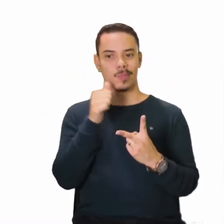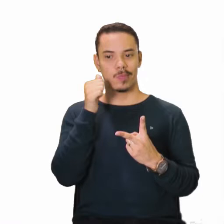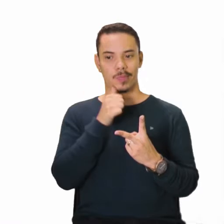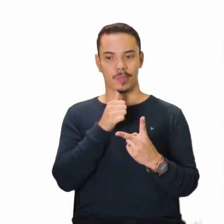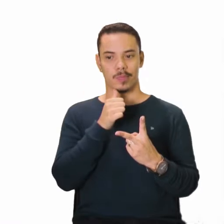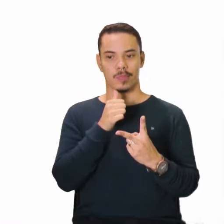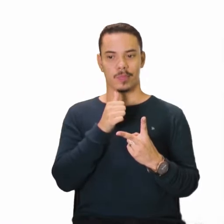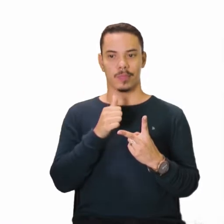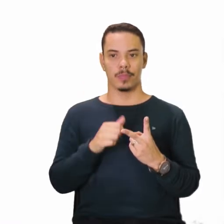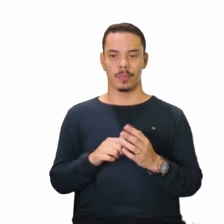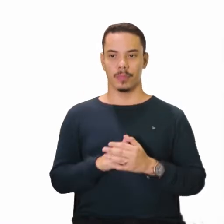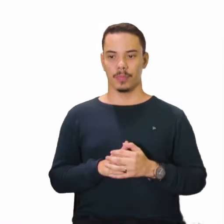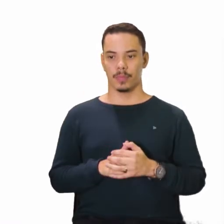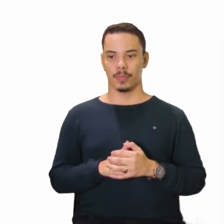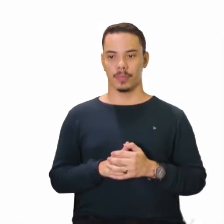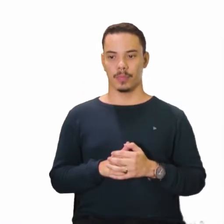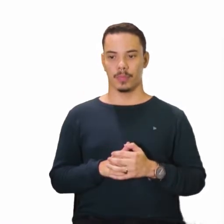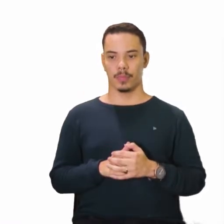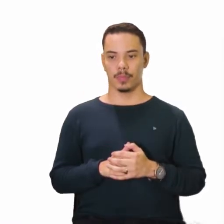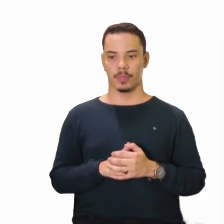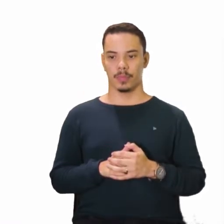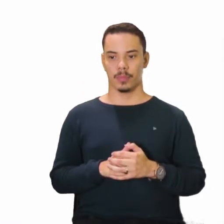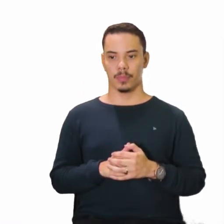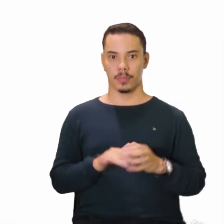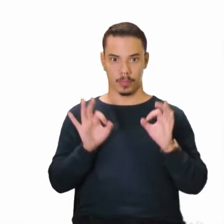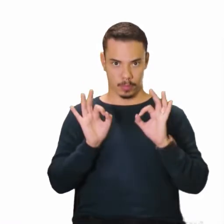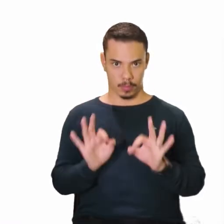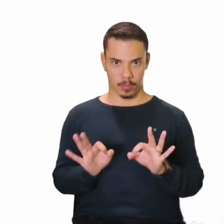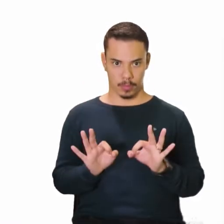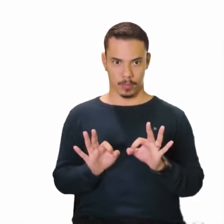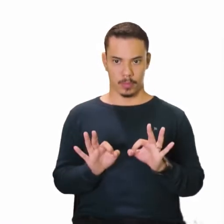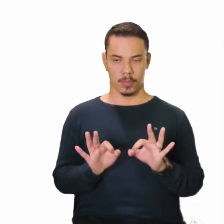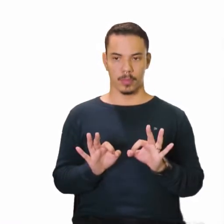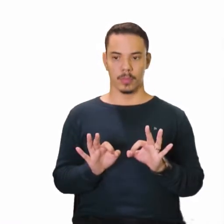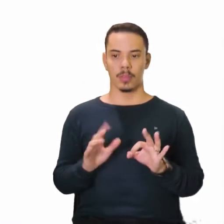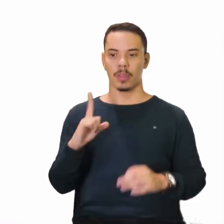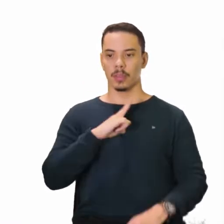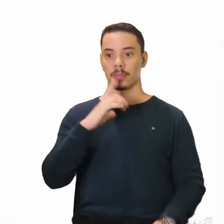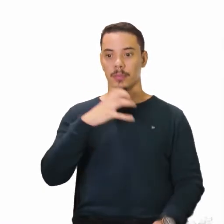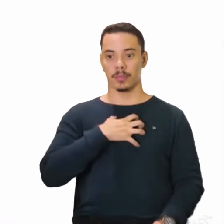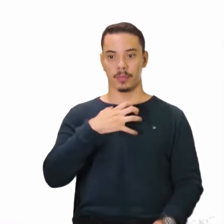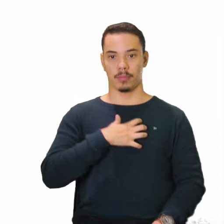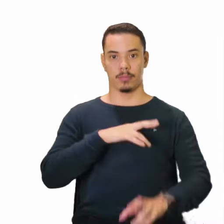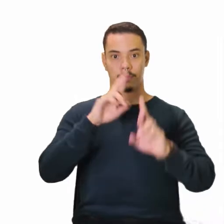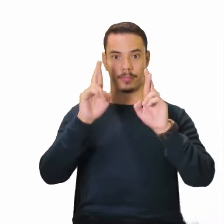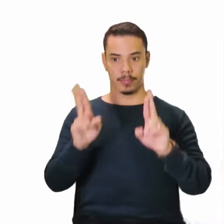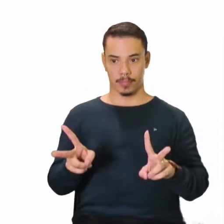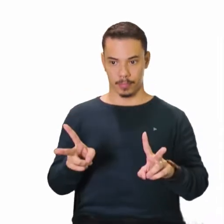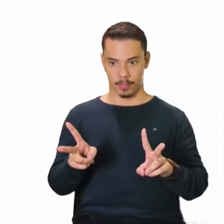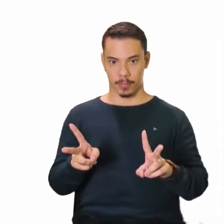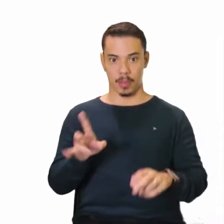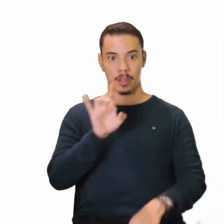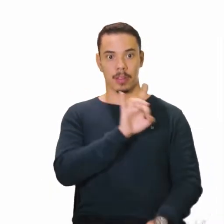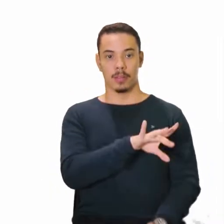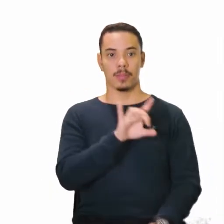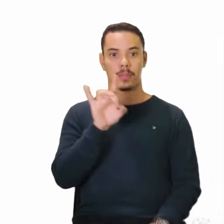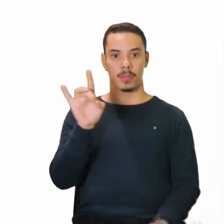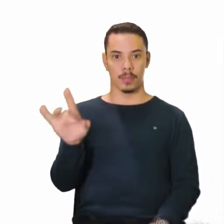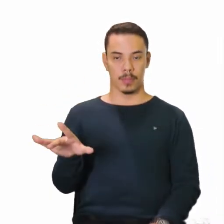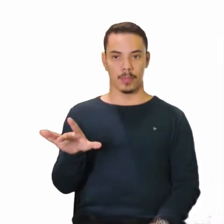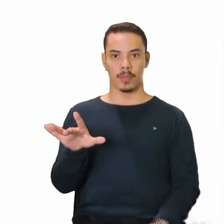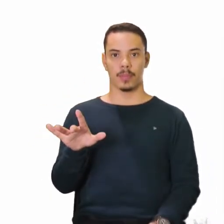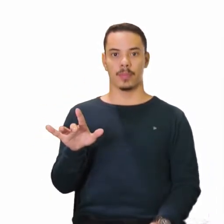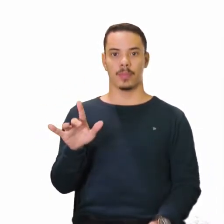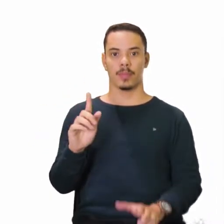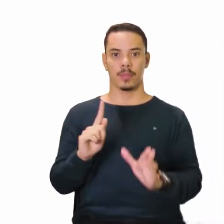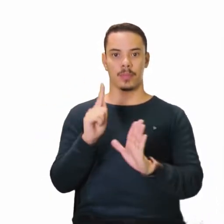para o feminino, tá bom? Certinho? Biforme possui formas distintas para cada